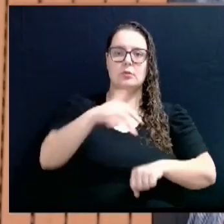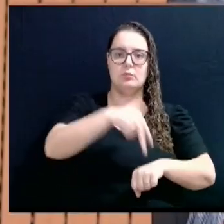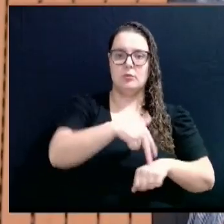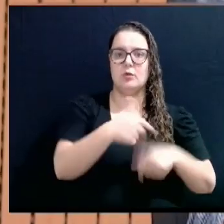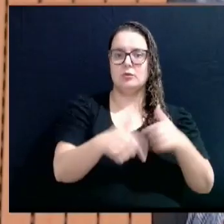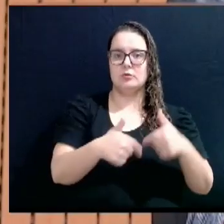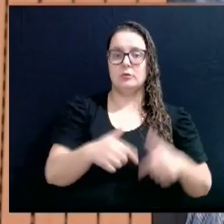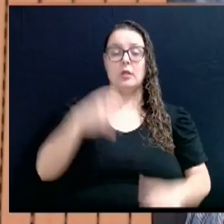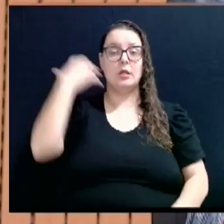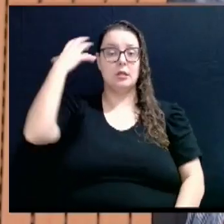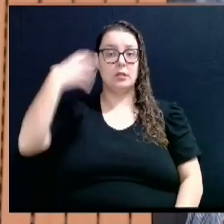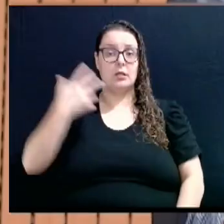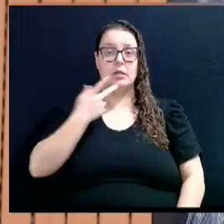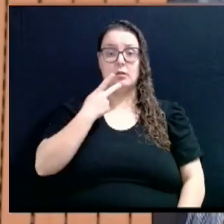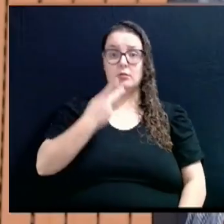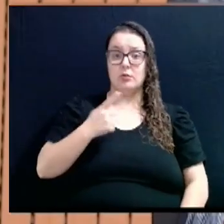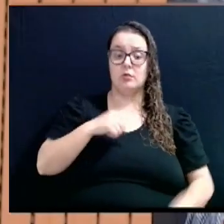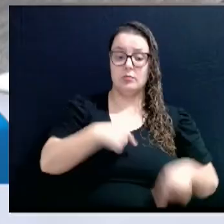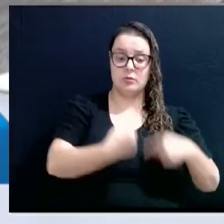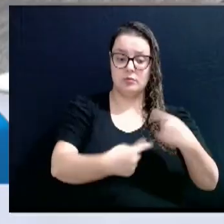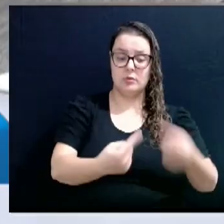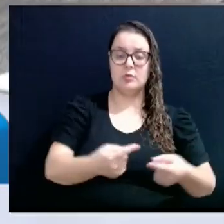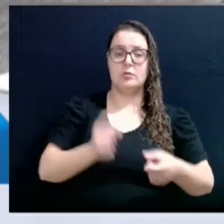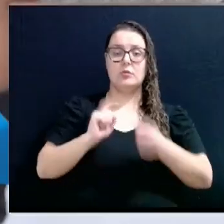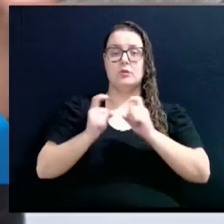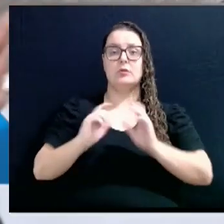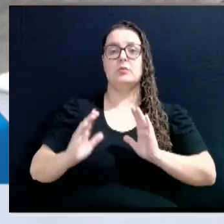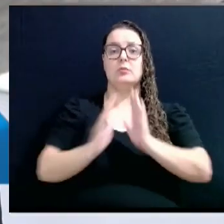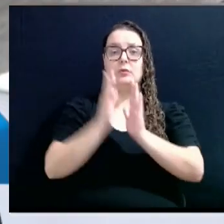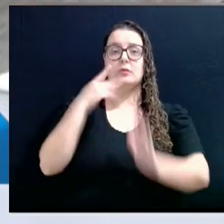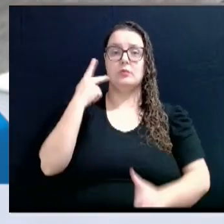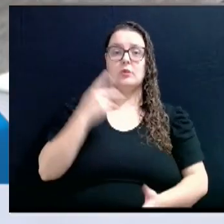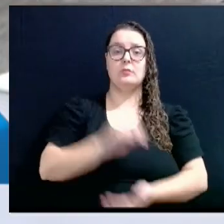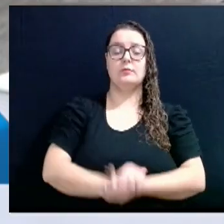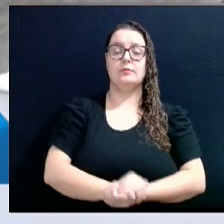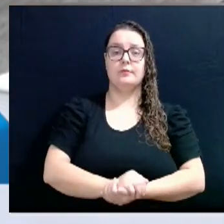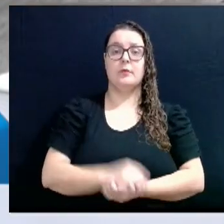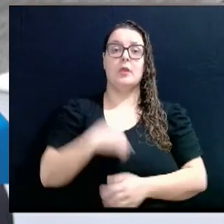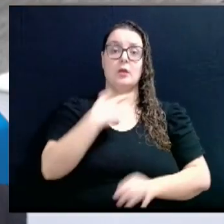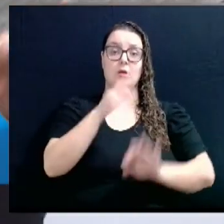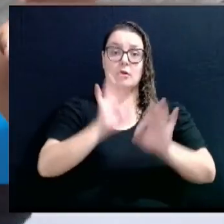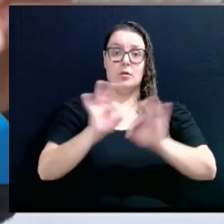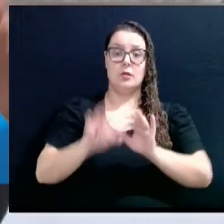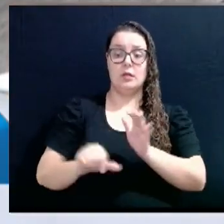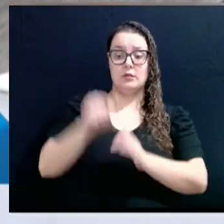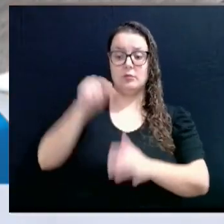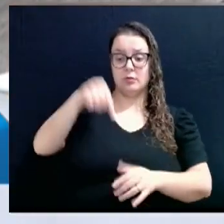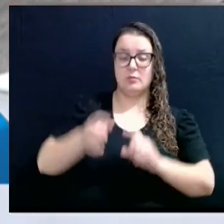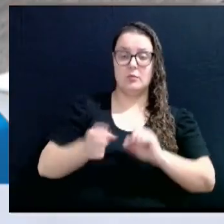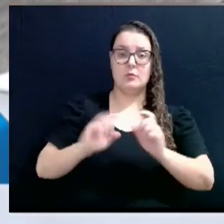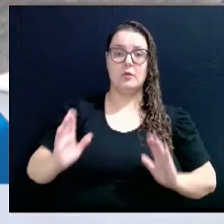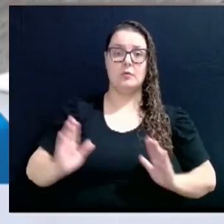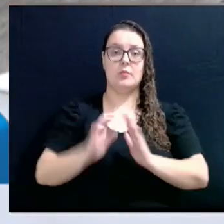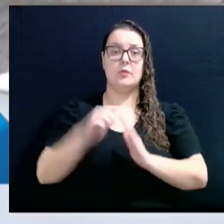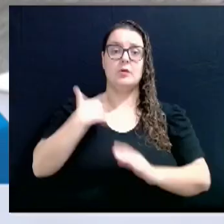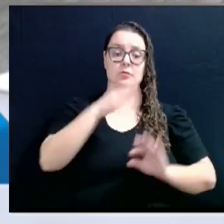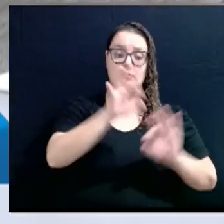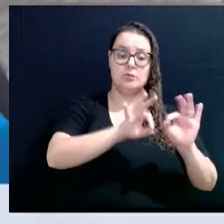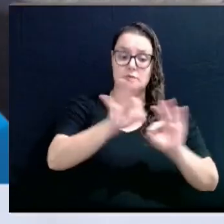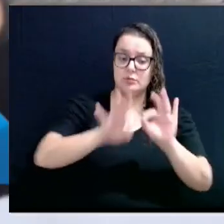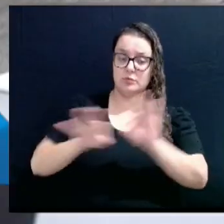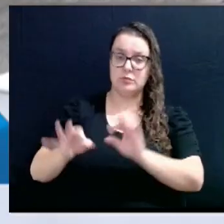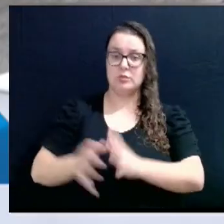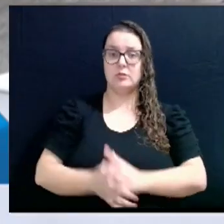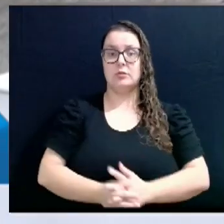falou sobre as próximas reuniões da Frente Parlamentar. A gente já planejou, né? Essa foi a primeira reunião da Frente, mas nós já planejamos a Frente